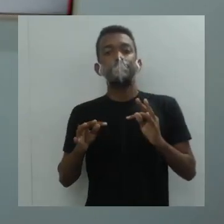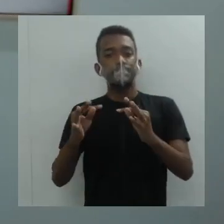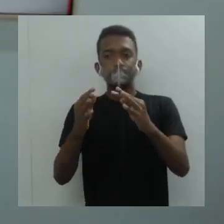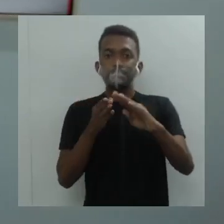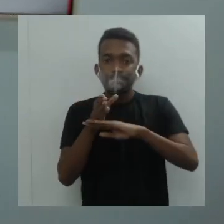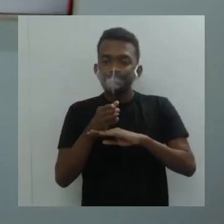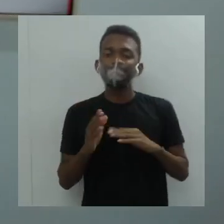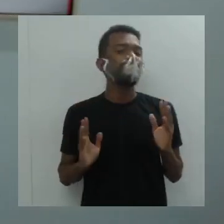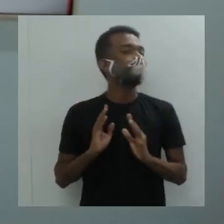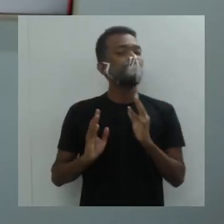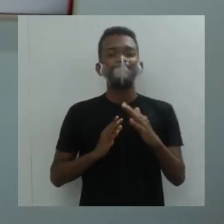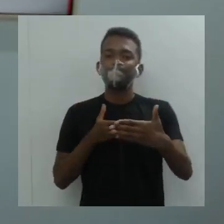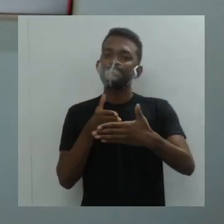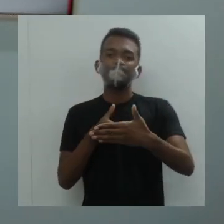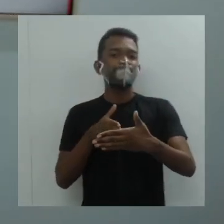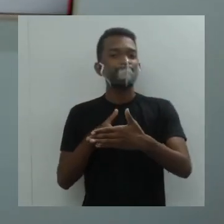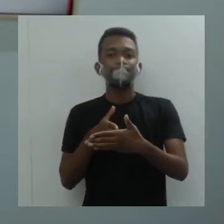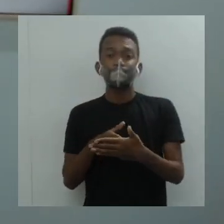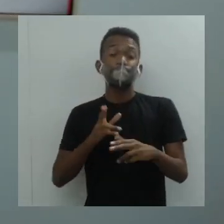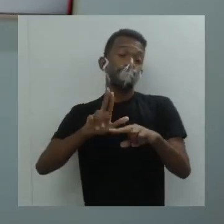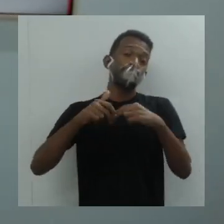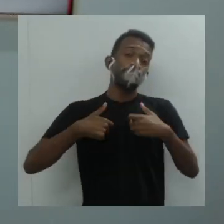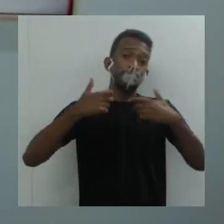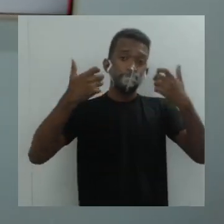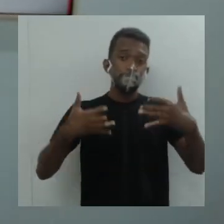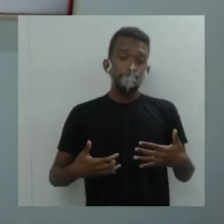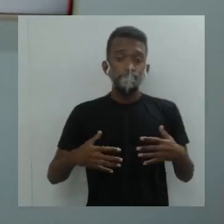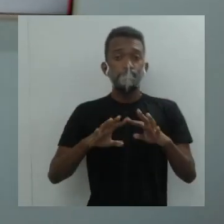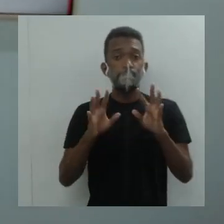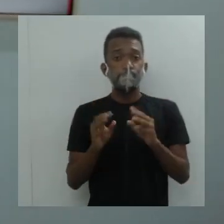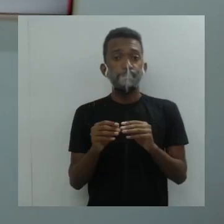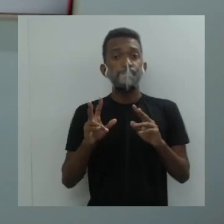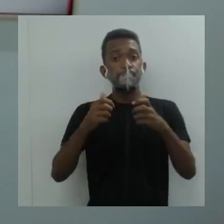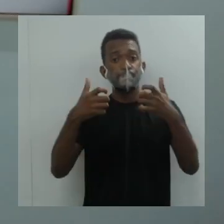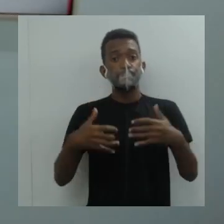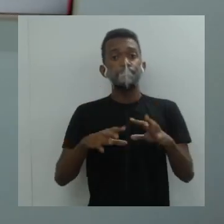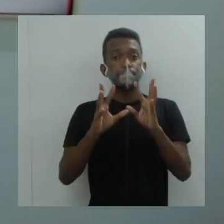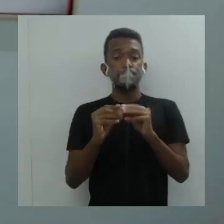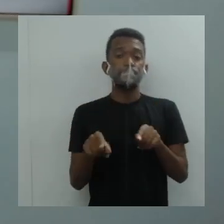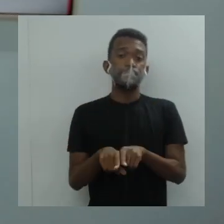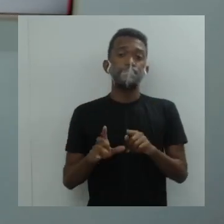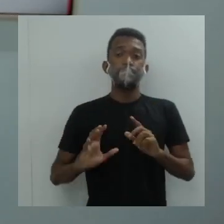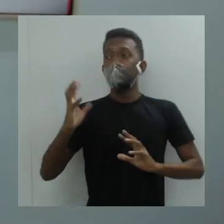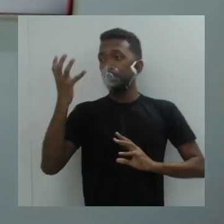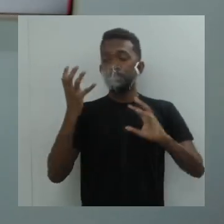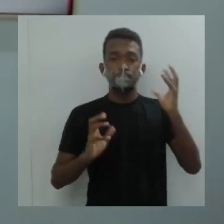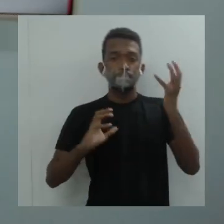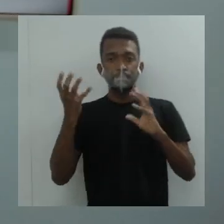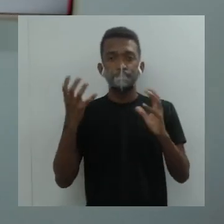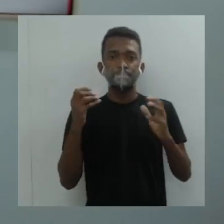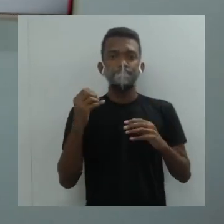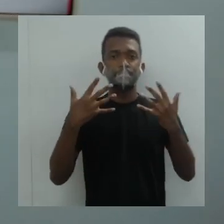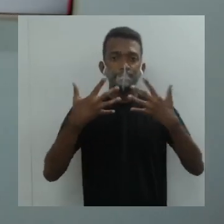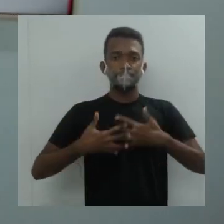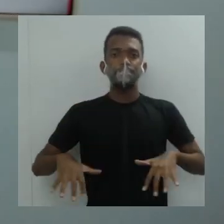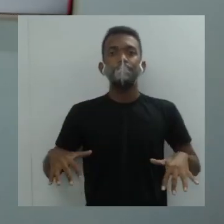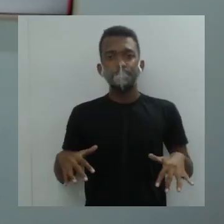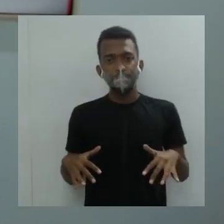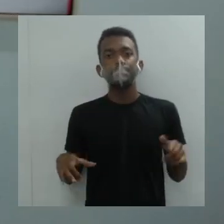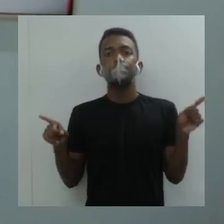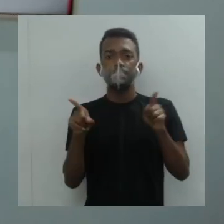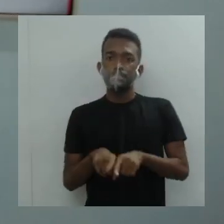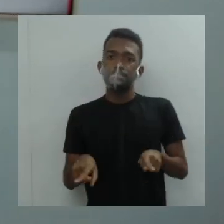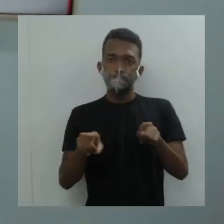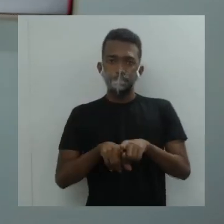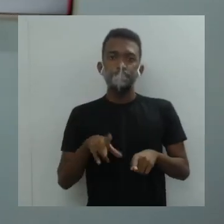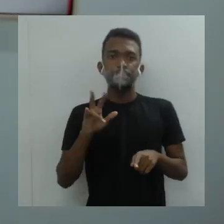É claro que se eu for falar, eu também vou falar dos fenômenos naturais, né? Eu